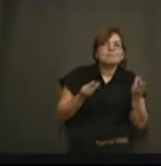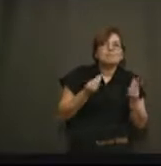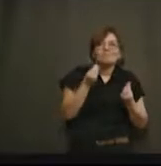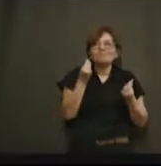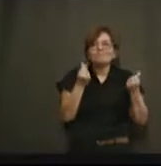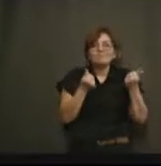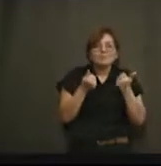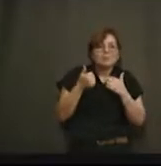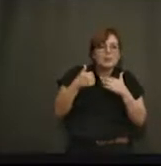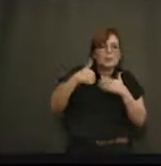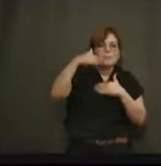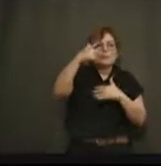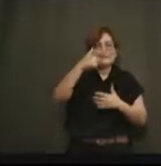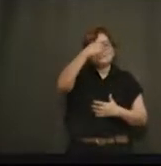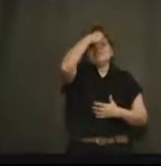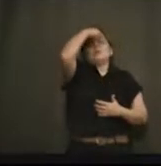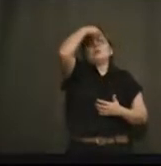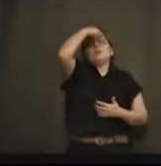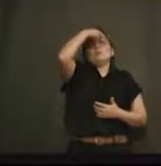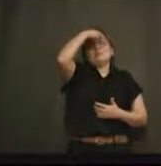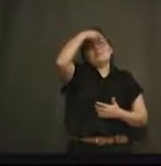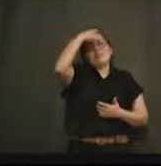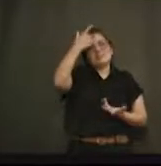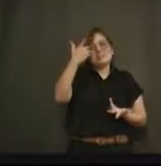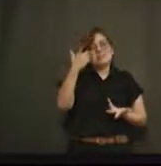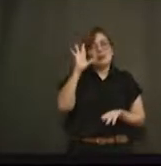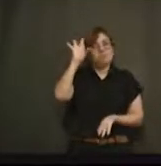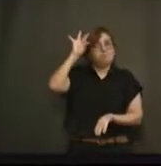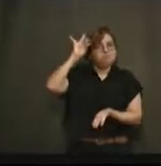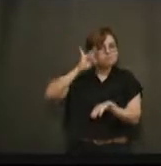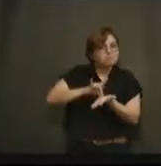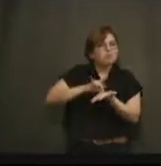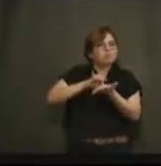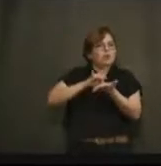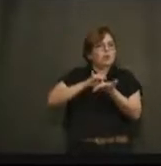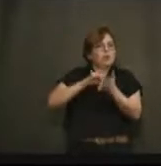mas enfim, muito, muito concreto.